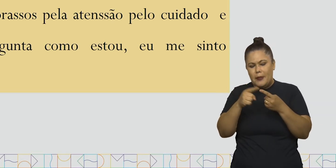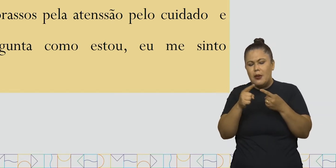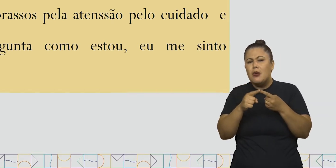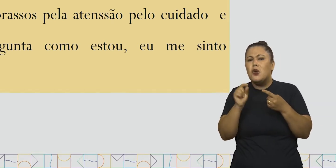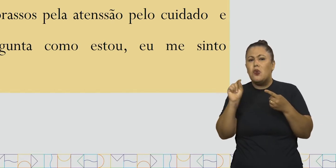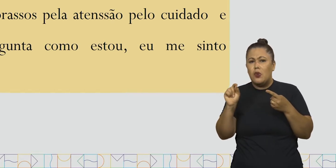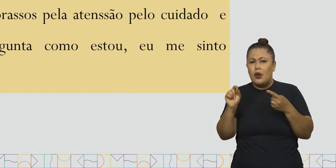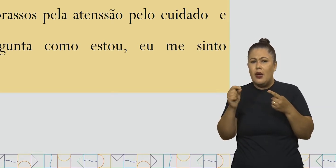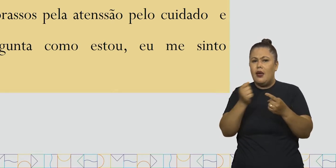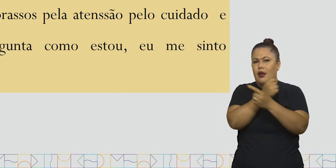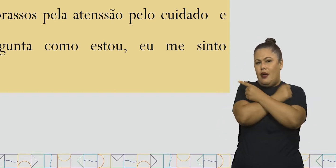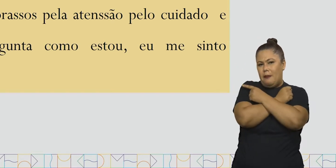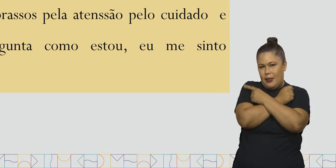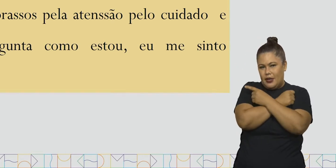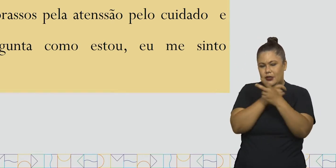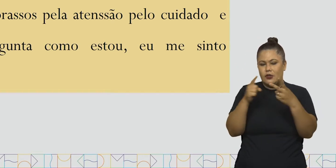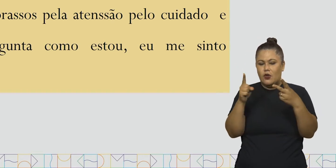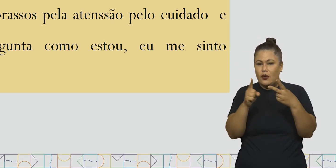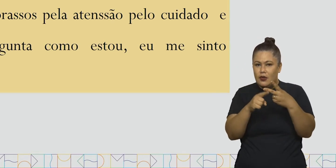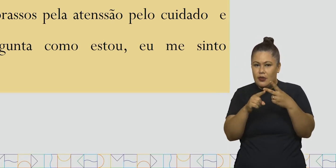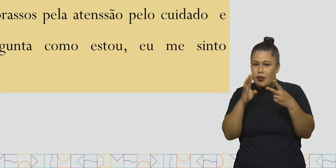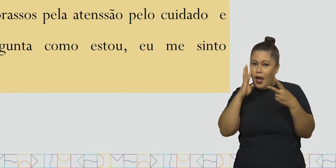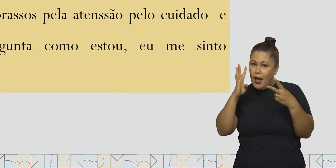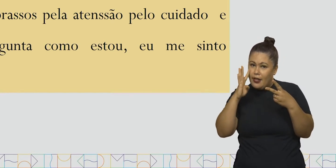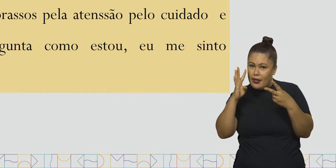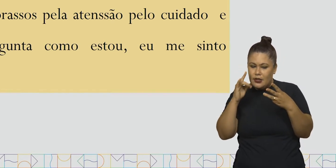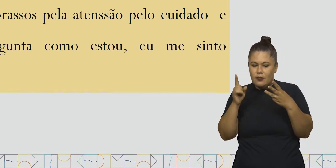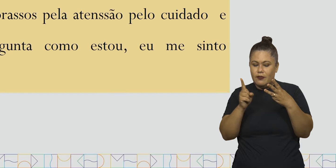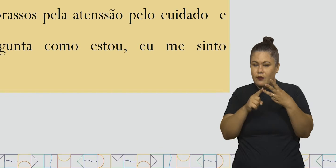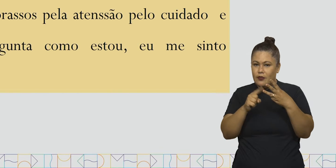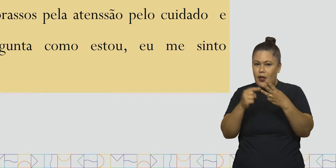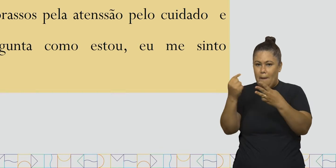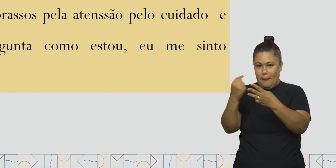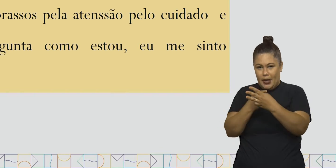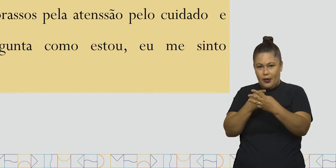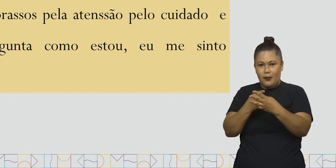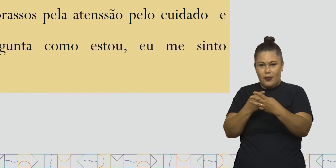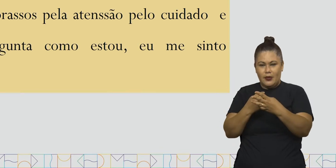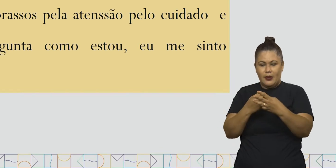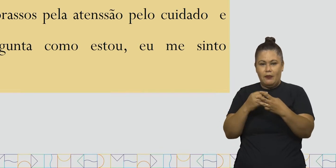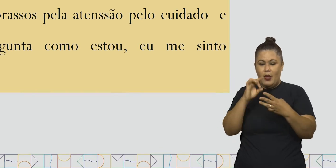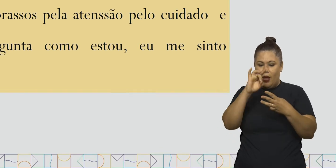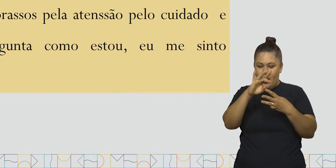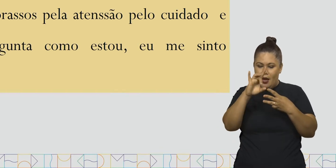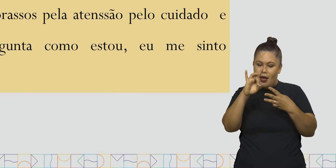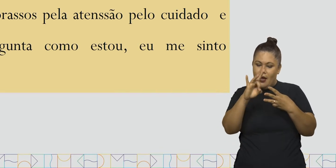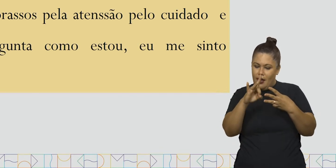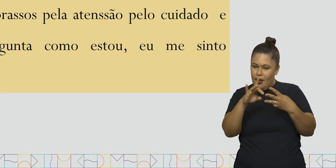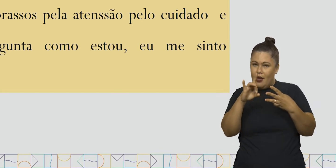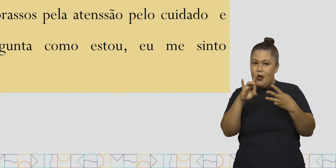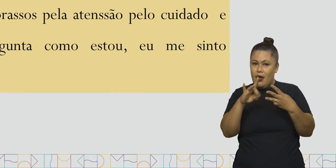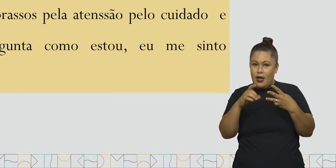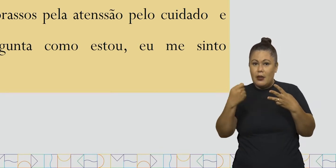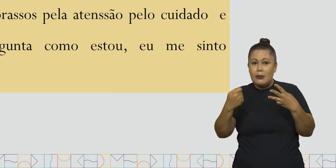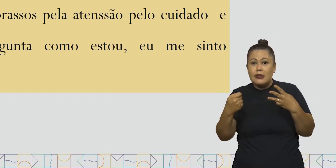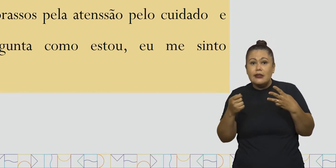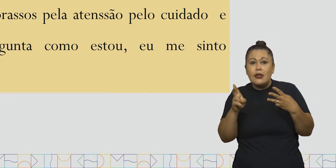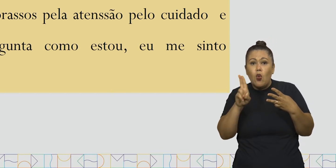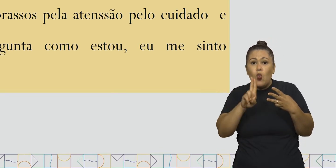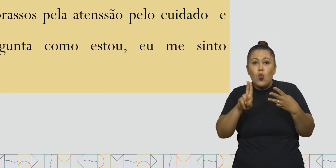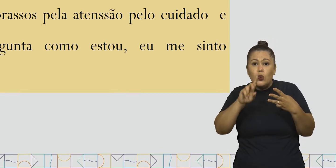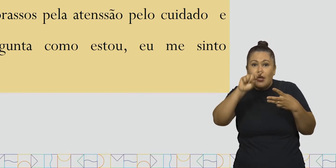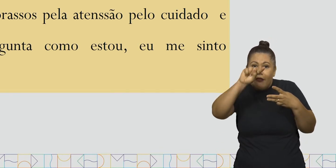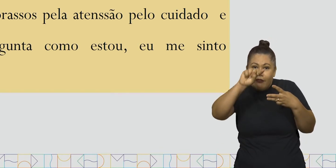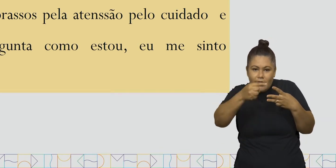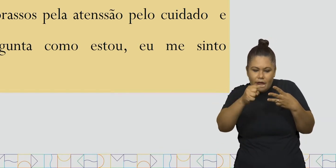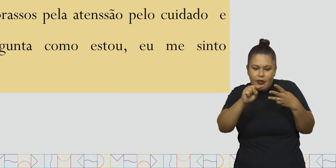depois pela atenção e quando a mãe faz perguntas sobre como ela está. Quando se enumera, se